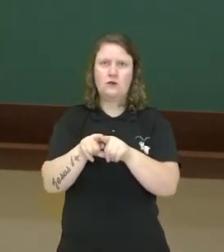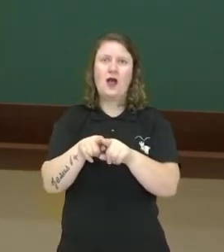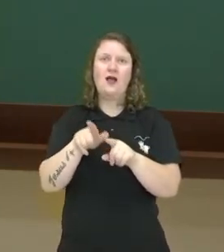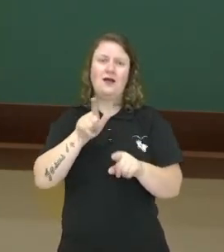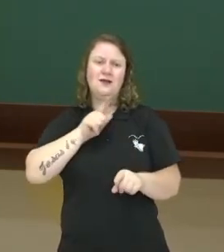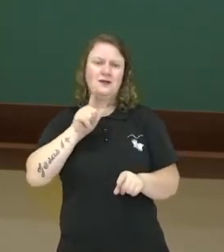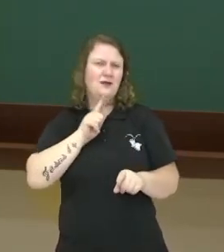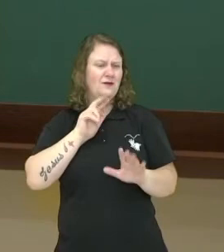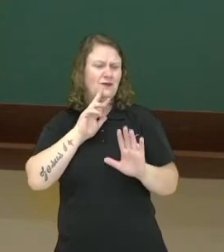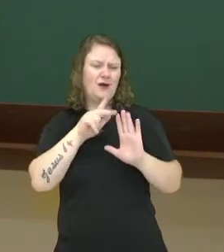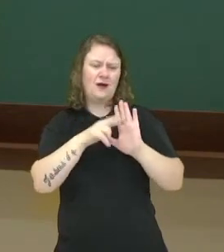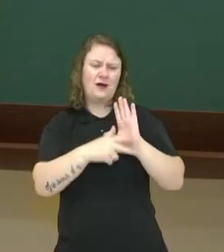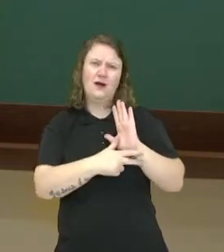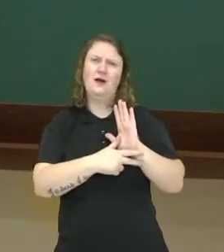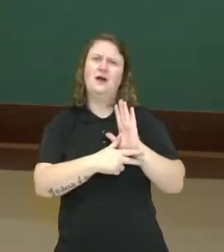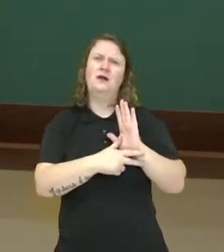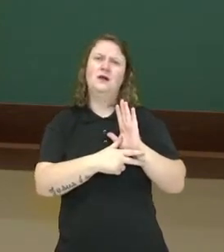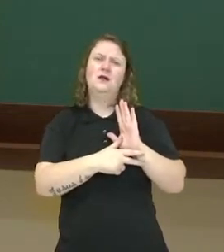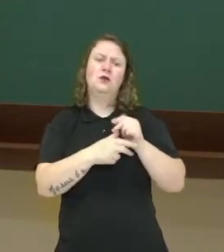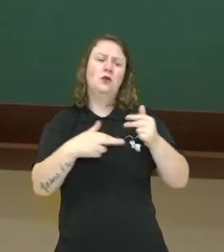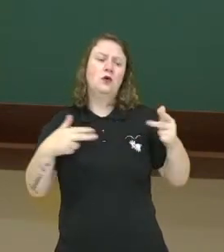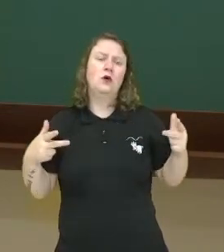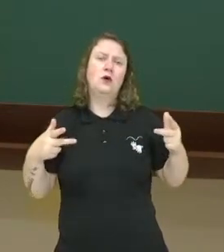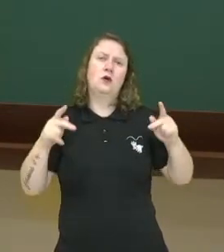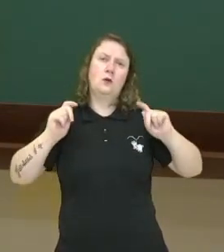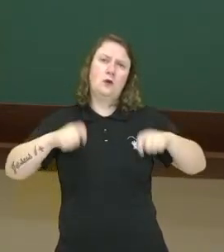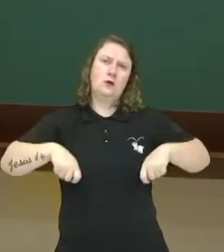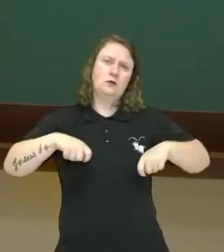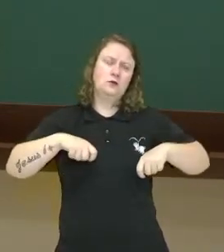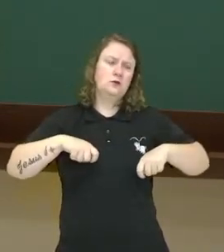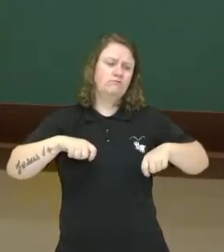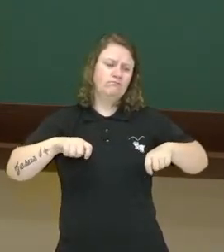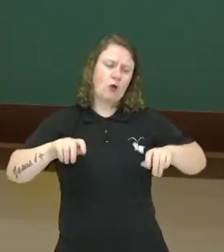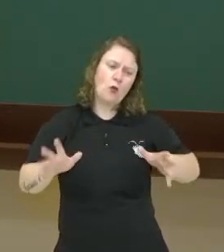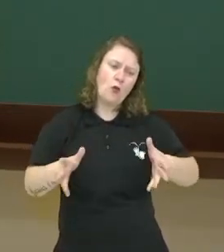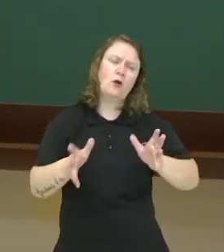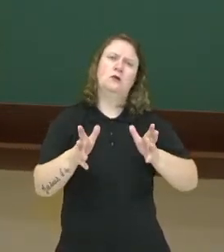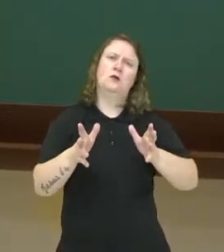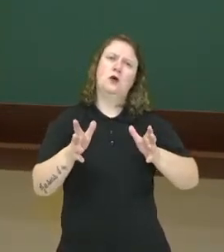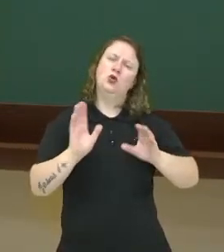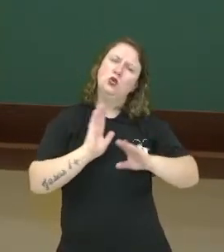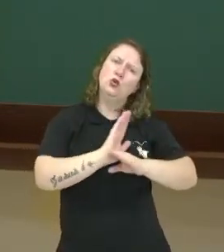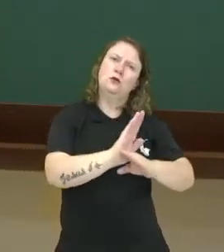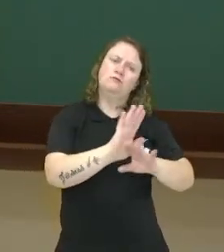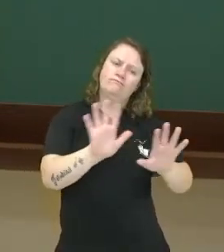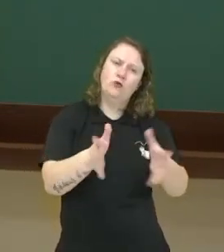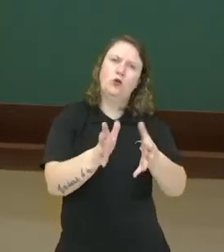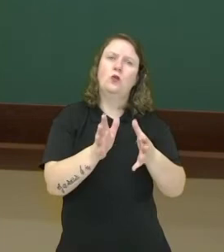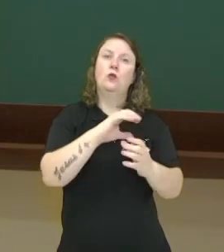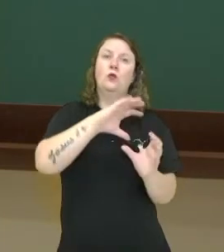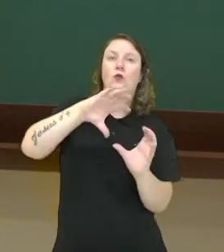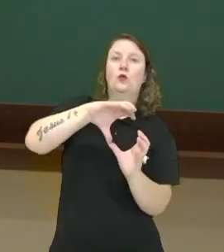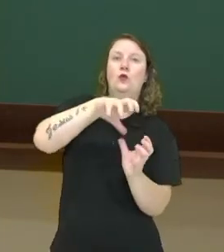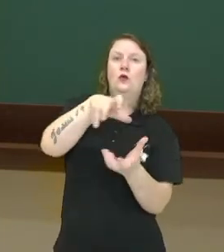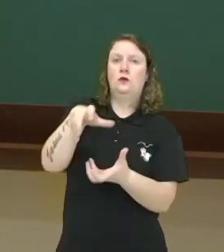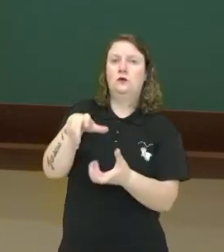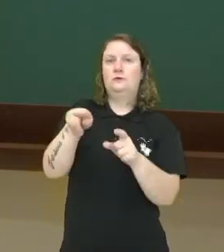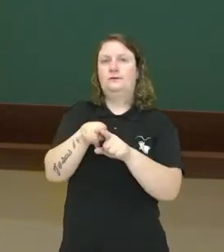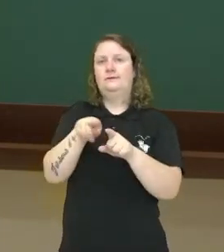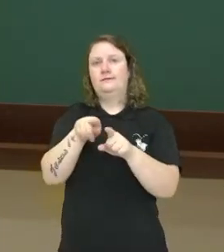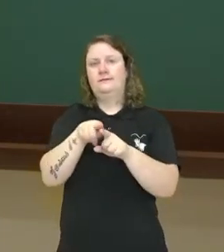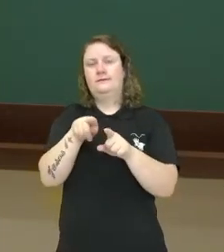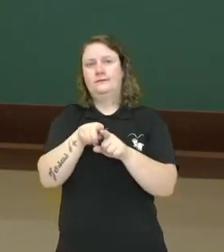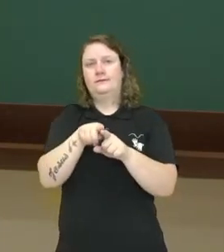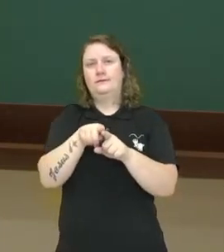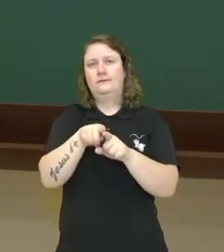dizer assim, econômica, política, socialmente. Então, esse conjunto de fatores a levou a ser considerada ali